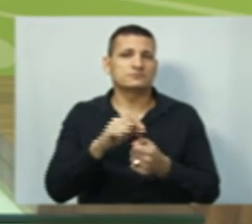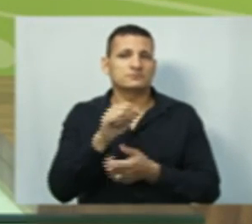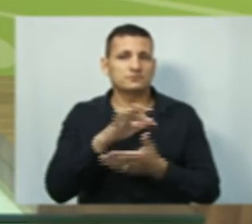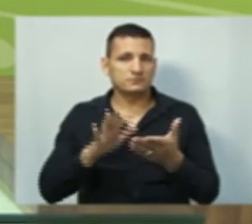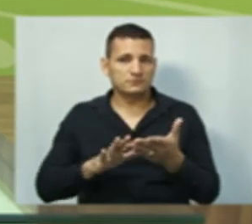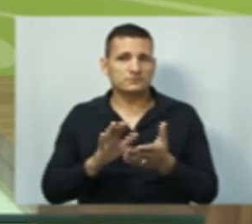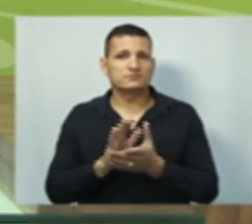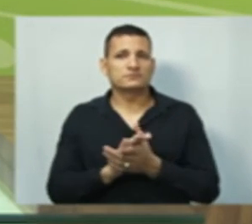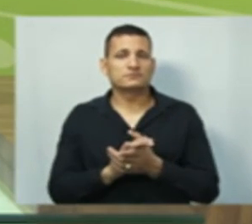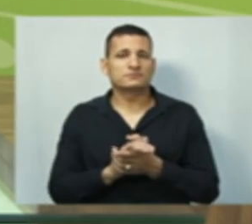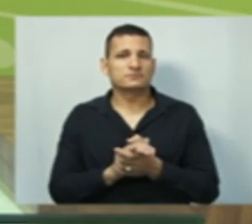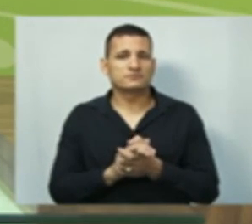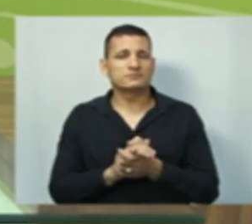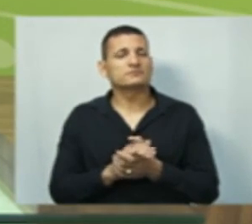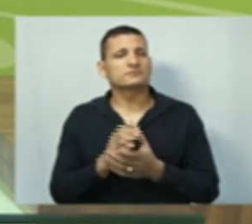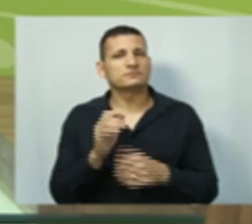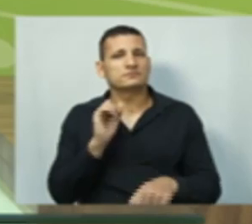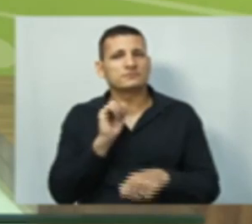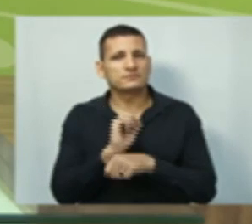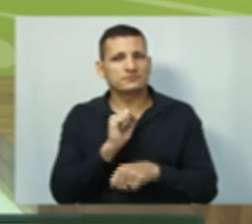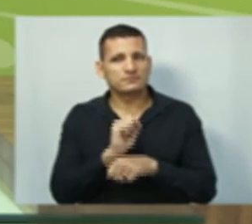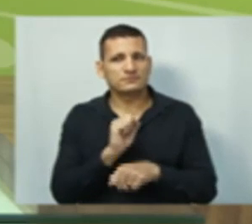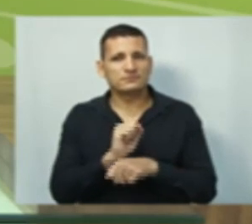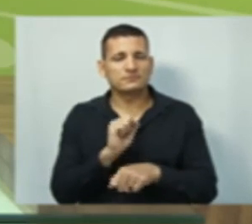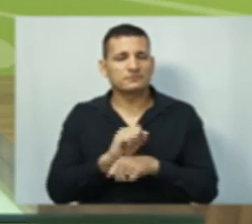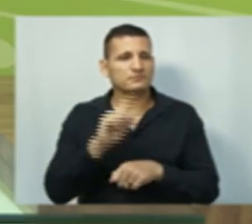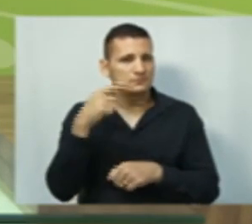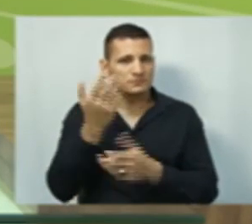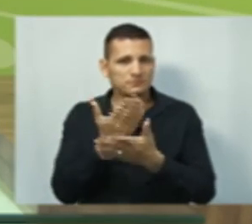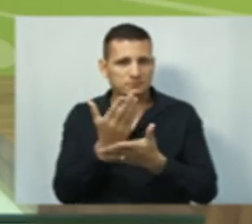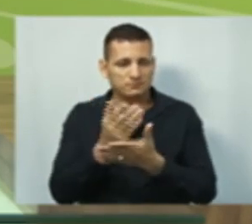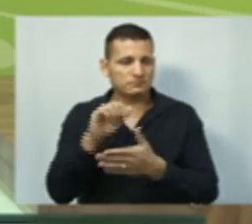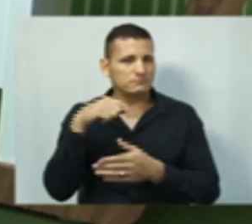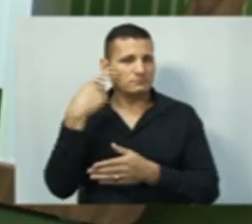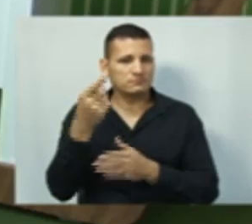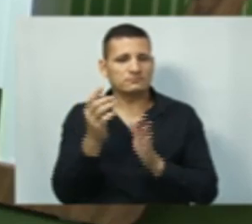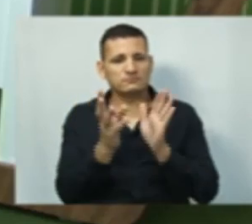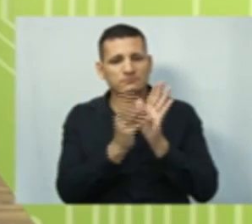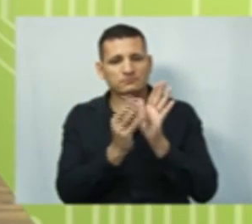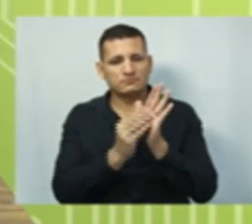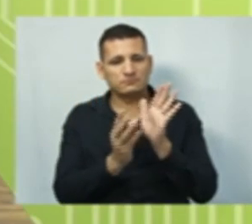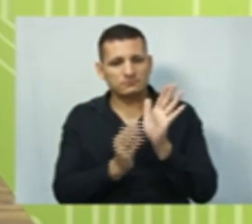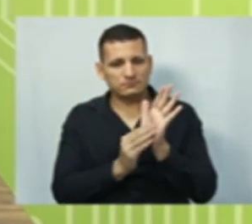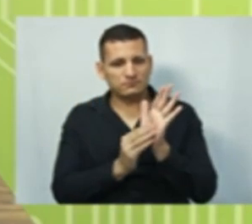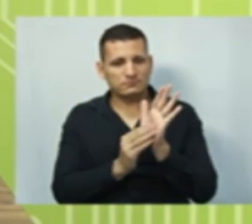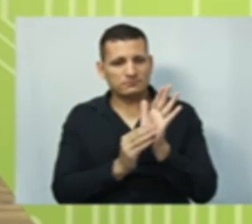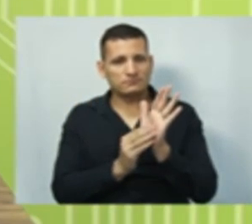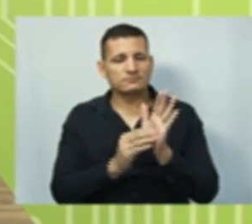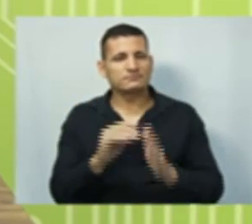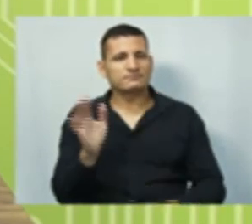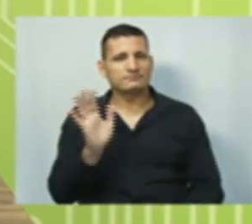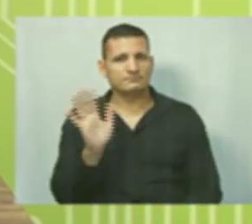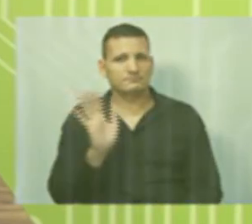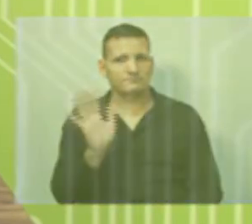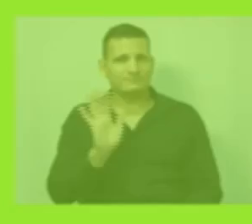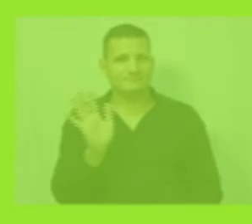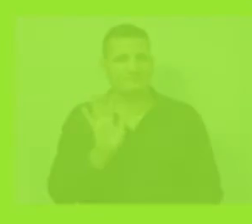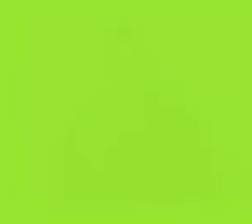para as próximas aulas, os próximos conteúdos. Ficamos aqui. Até mais.